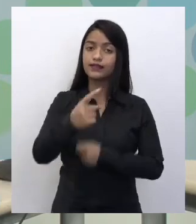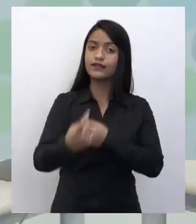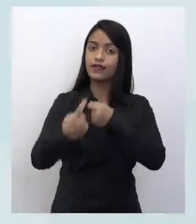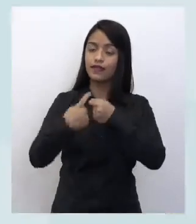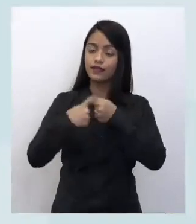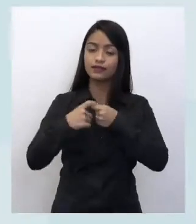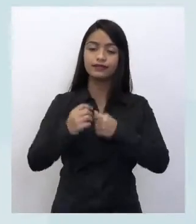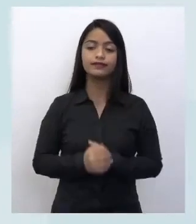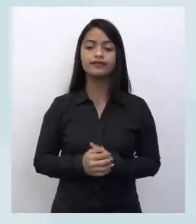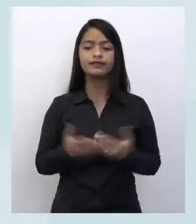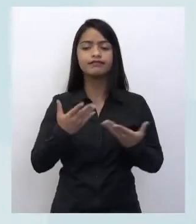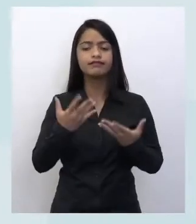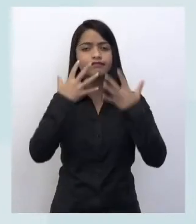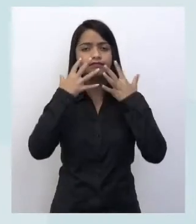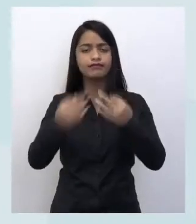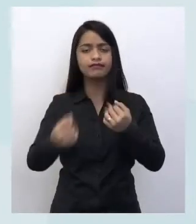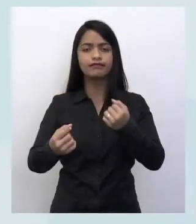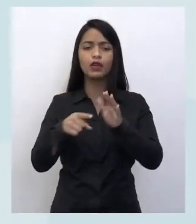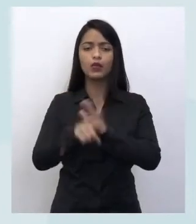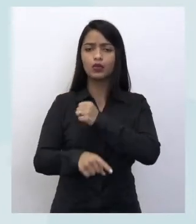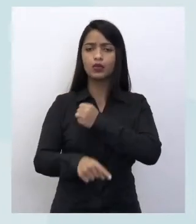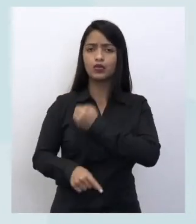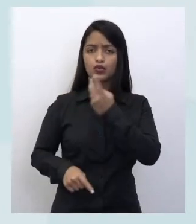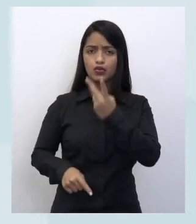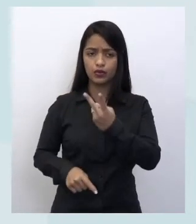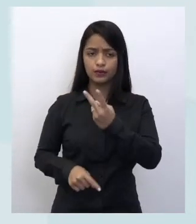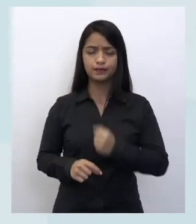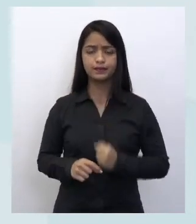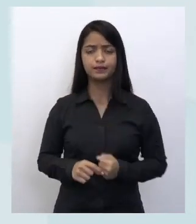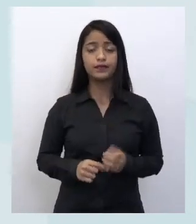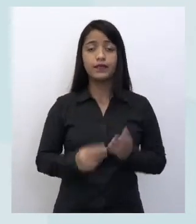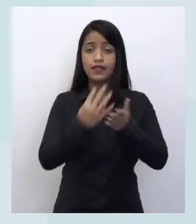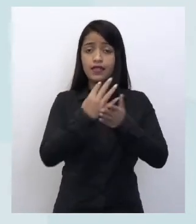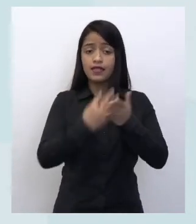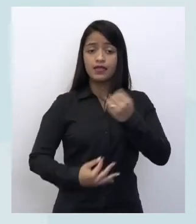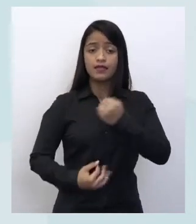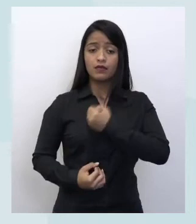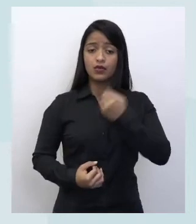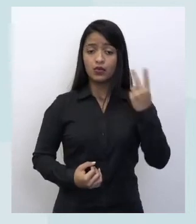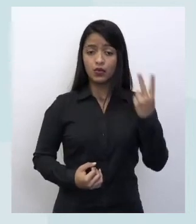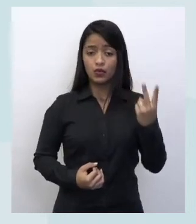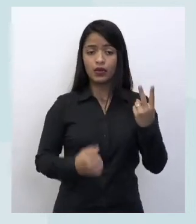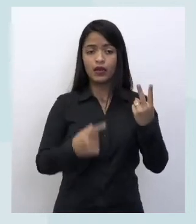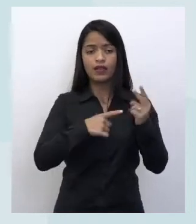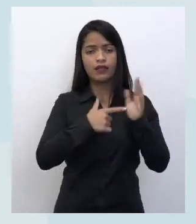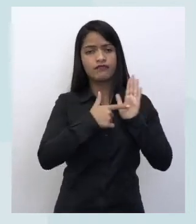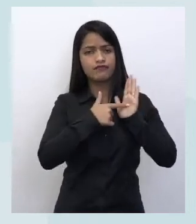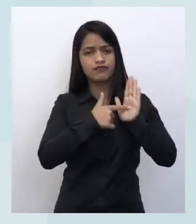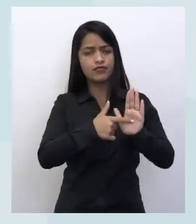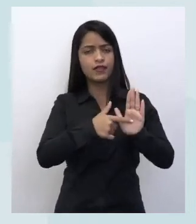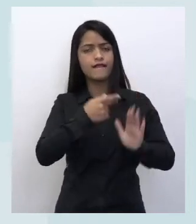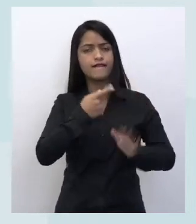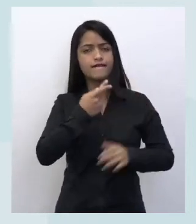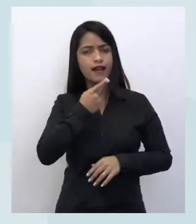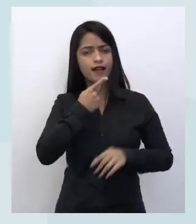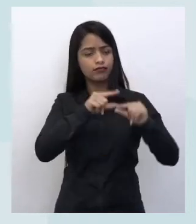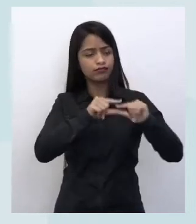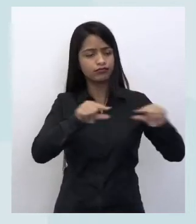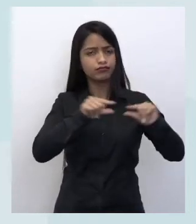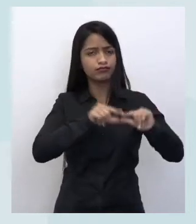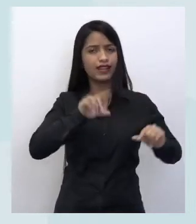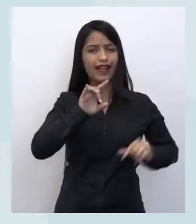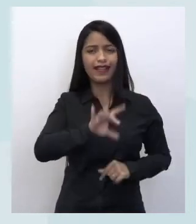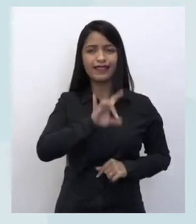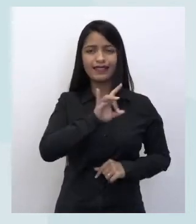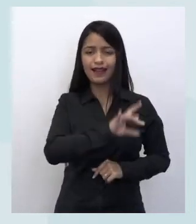conseguiram responder, que é a 2, ok? No texto 2, enquanto são apresentadas as falas para cada personagem em algum